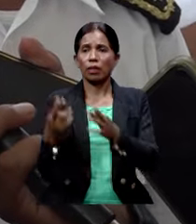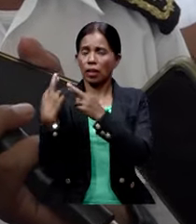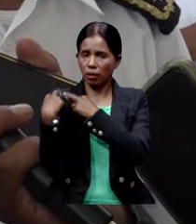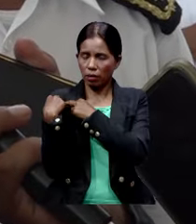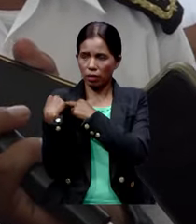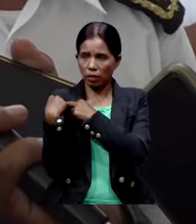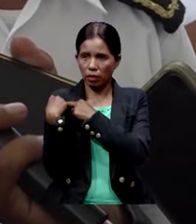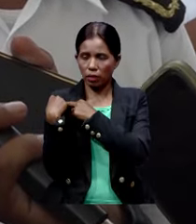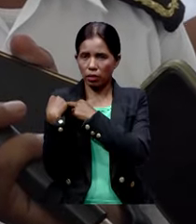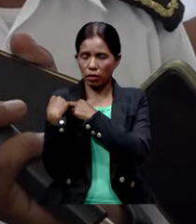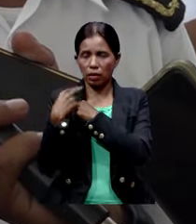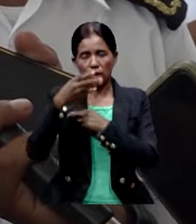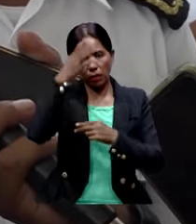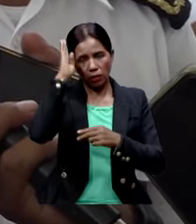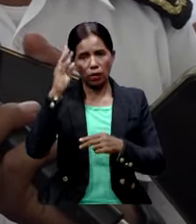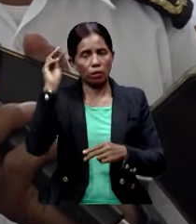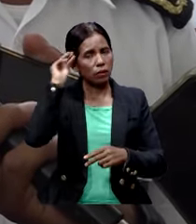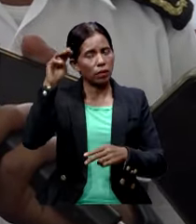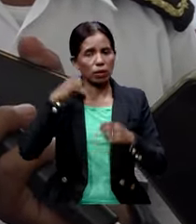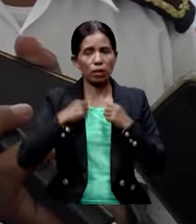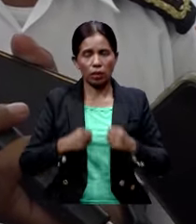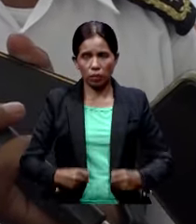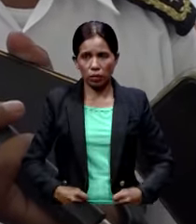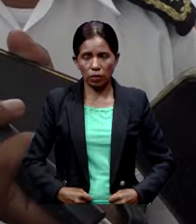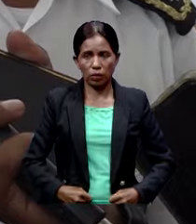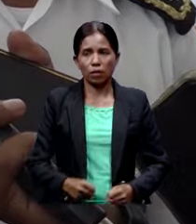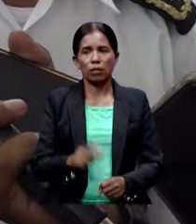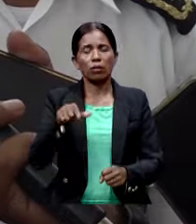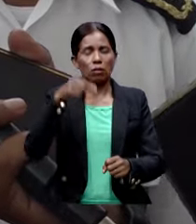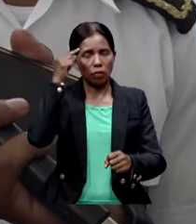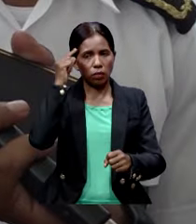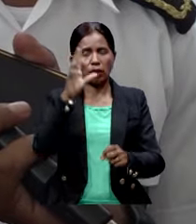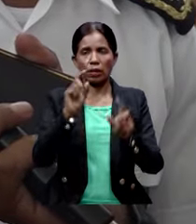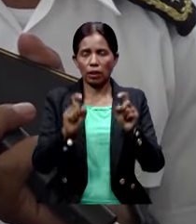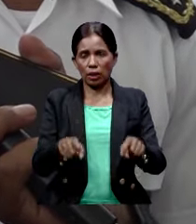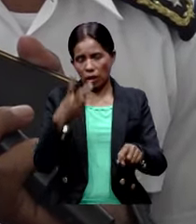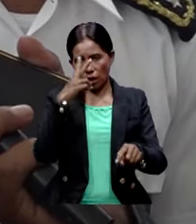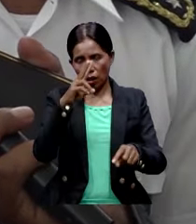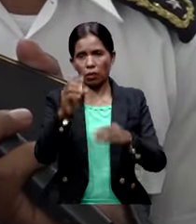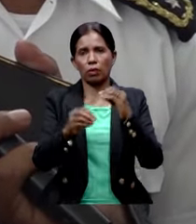da senhora ministra de Saúde, portanto, o governo, mas que tem que ir,